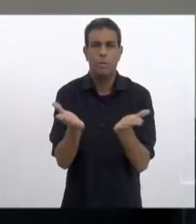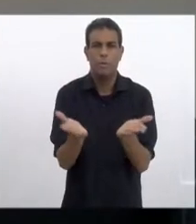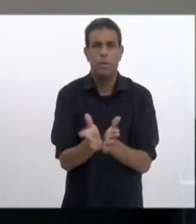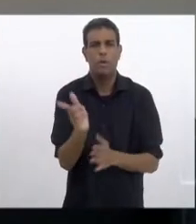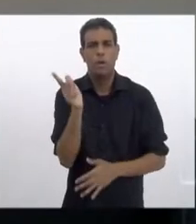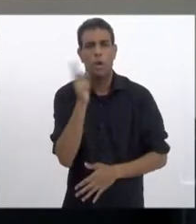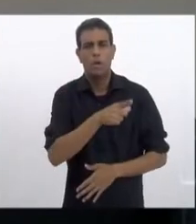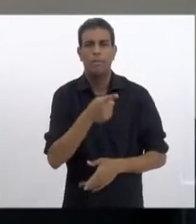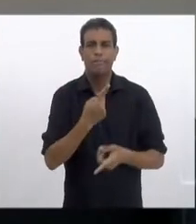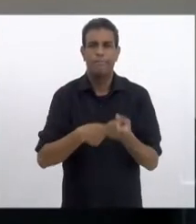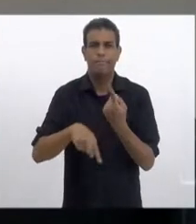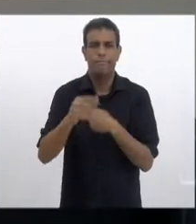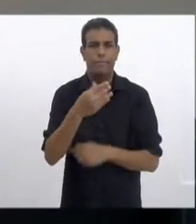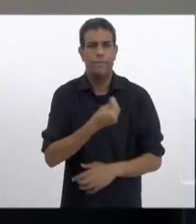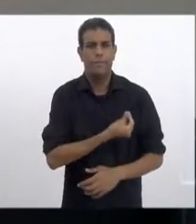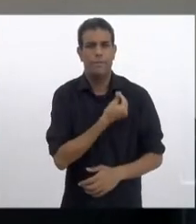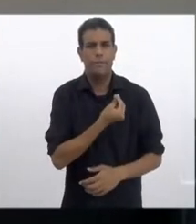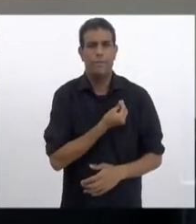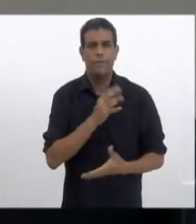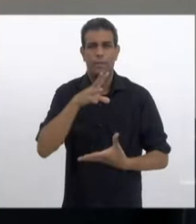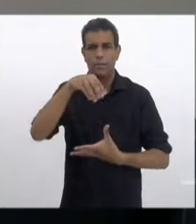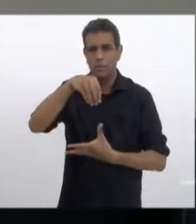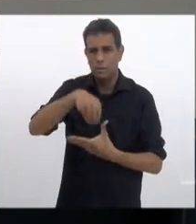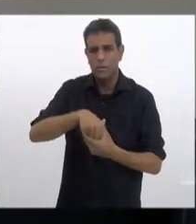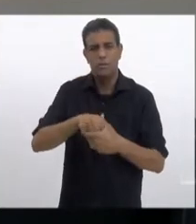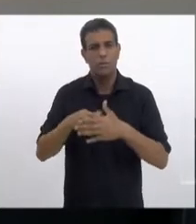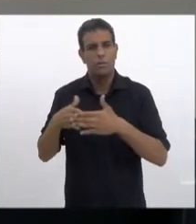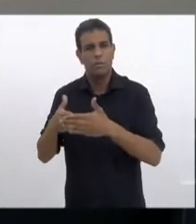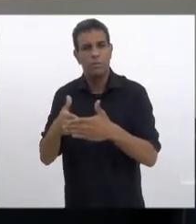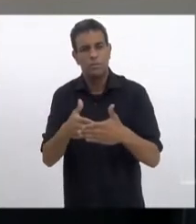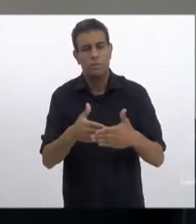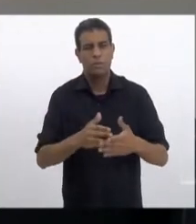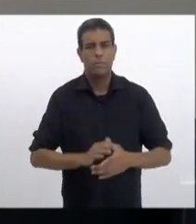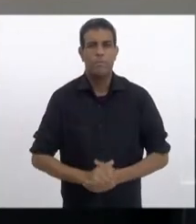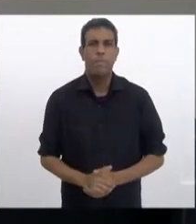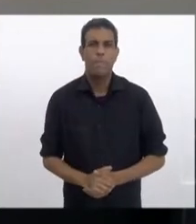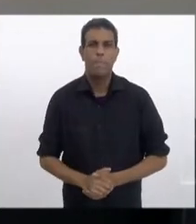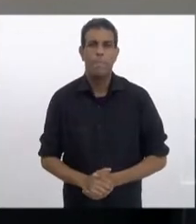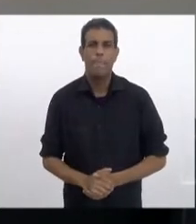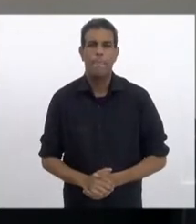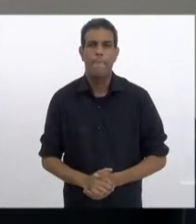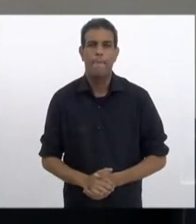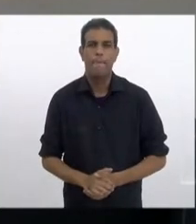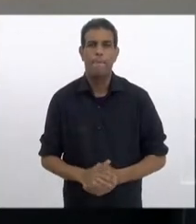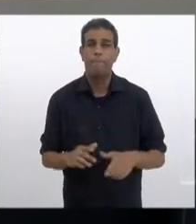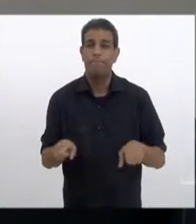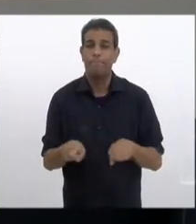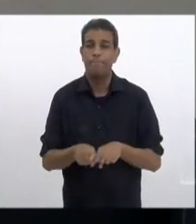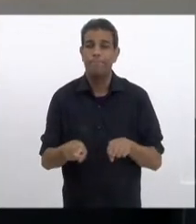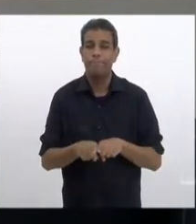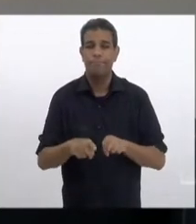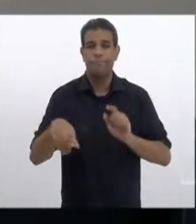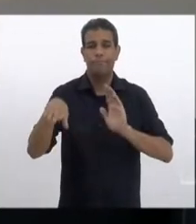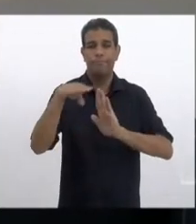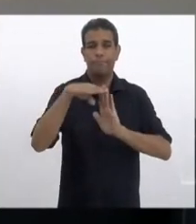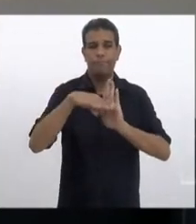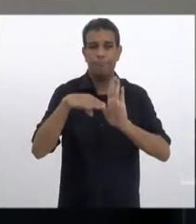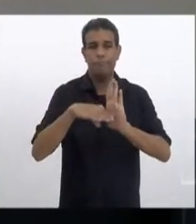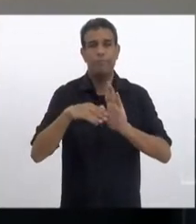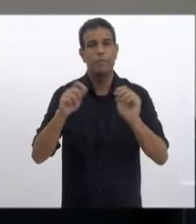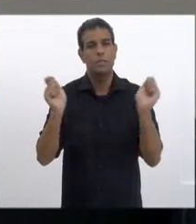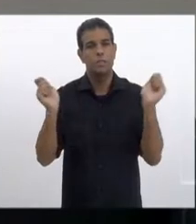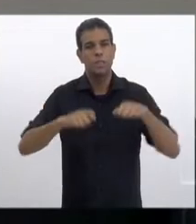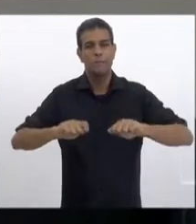promover vida digna para todos, dentro dos limites do planeta. Dentre suas metas, destaca-se